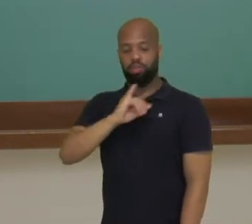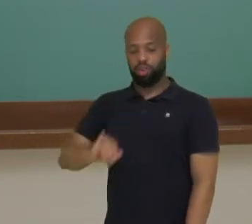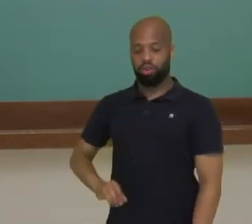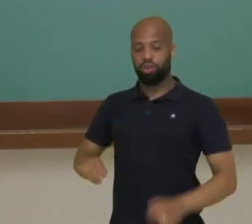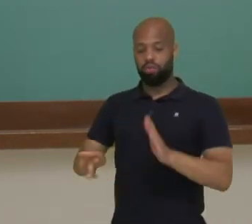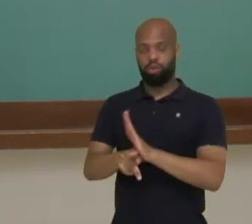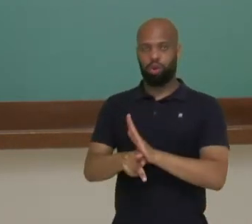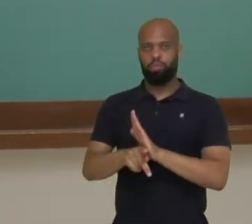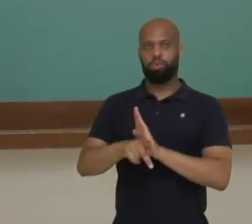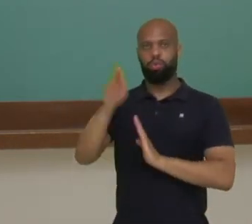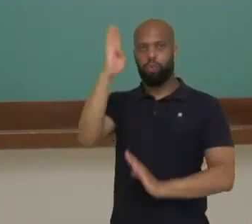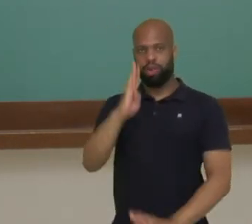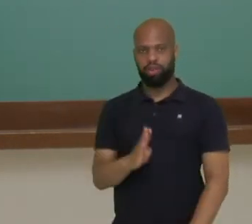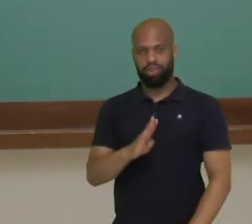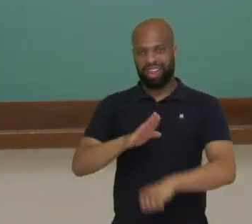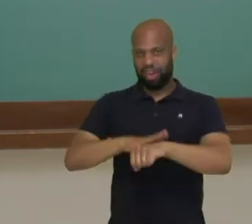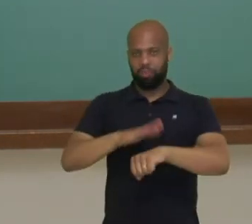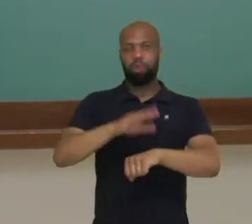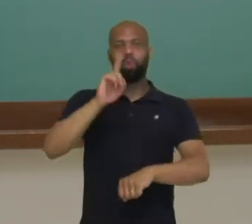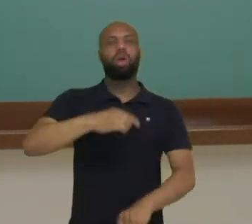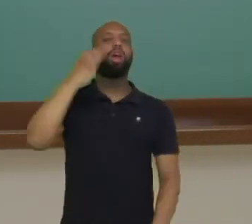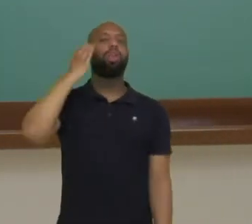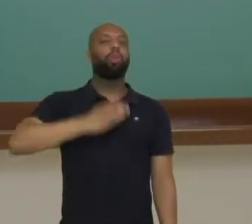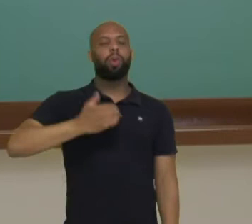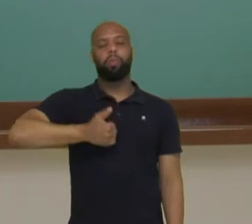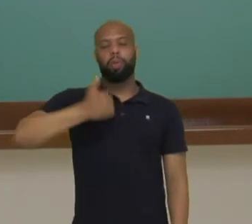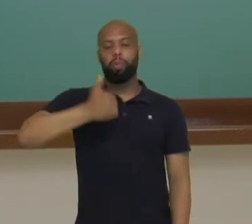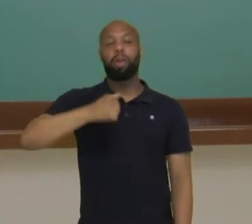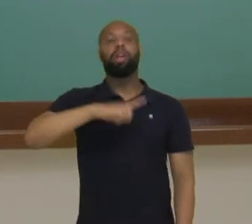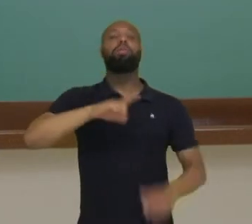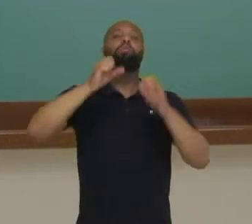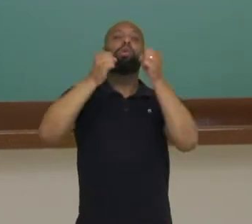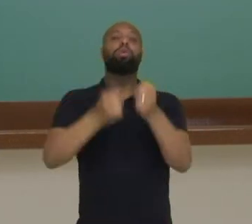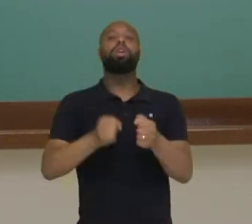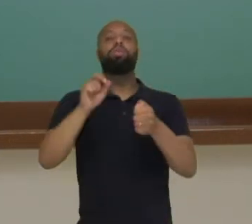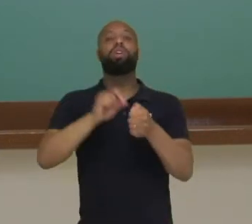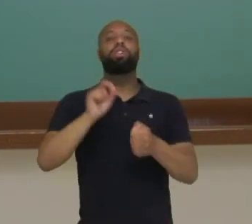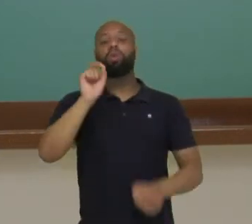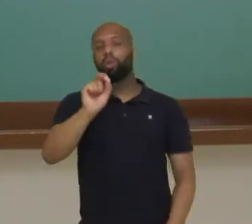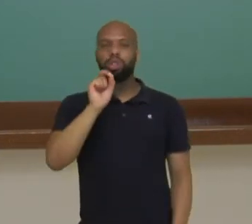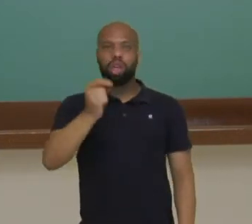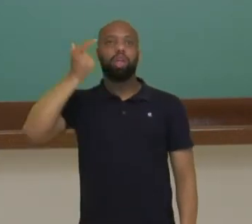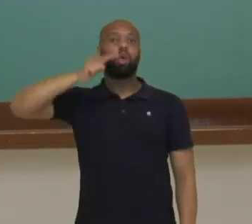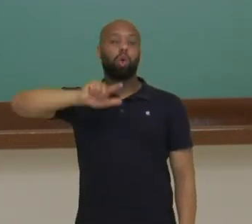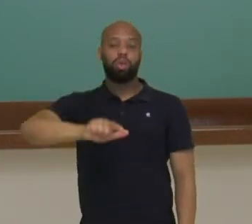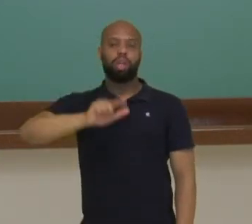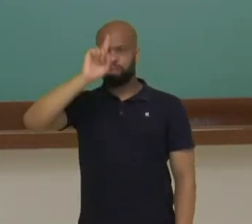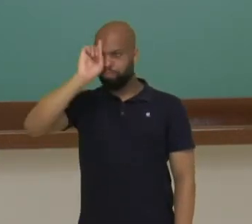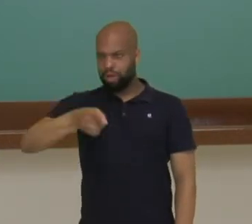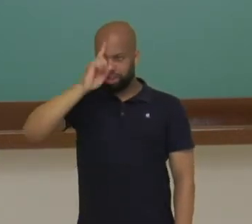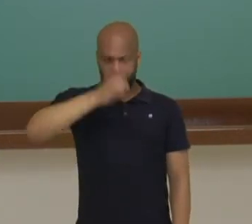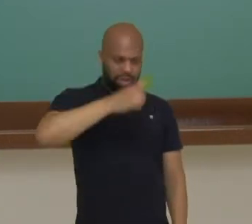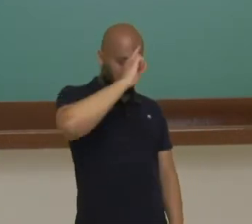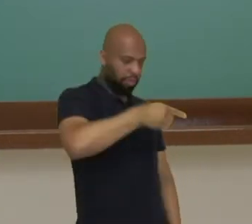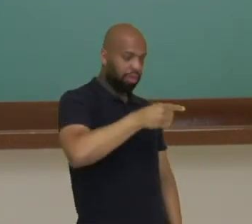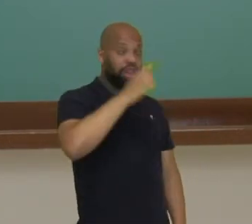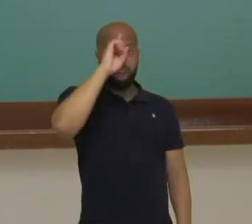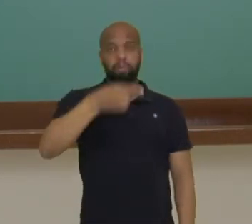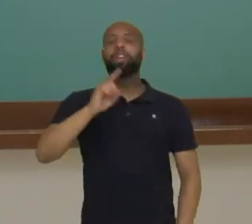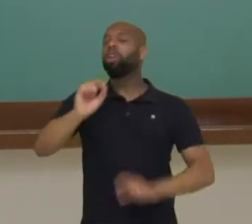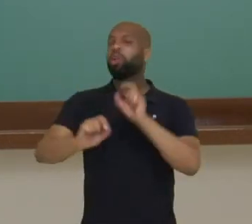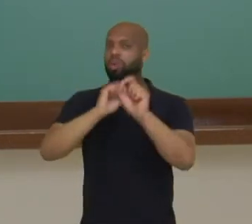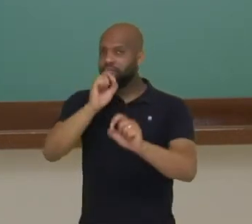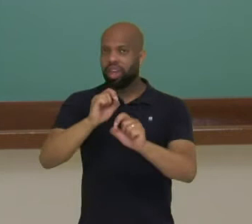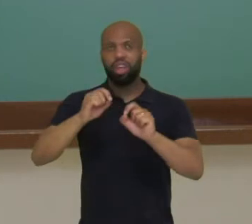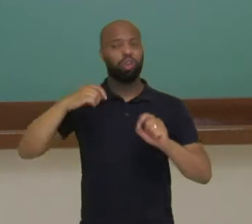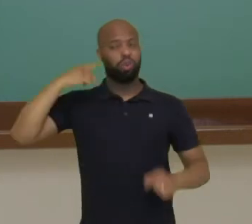I, naquele momento, vai ter um poder de poder mandar no parlamento, nos políticos,